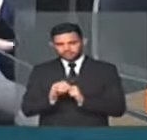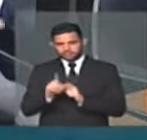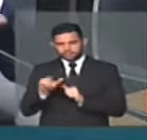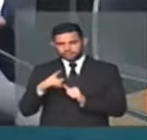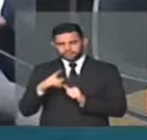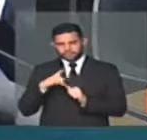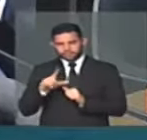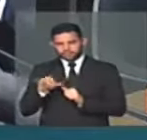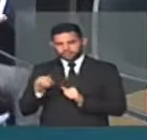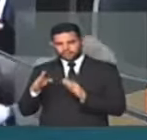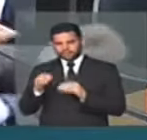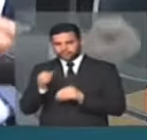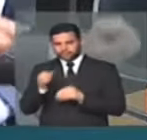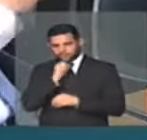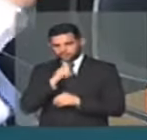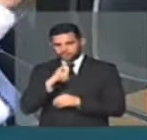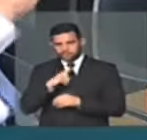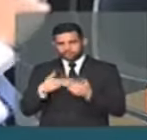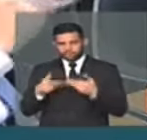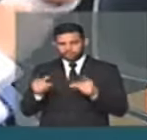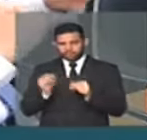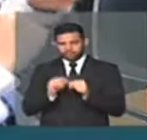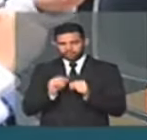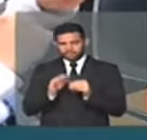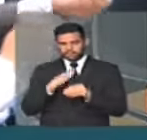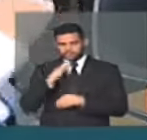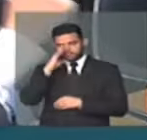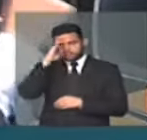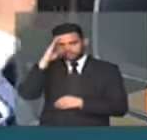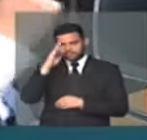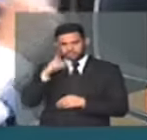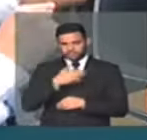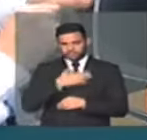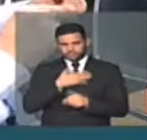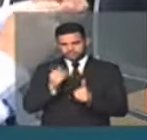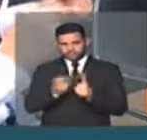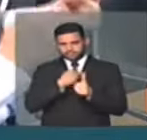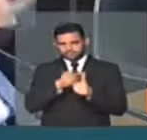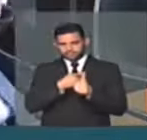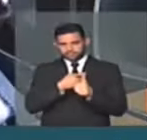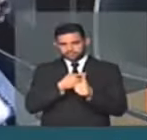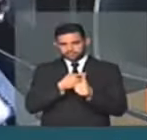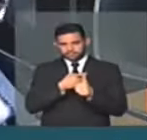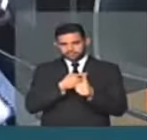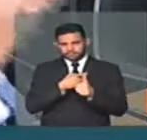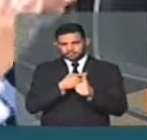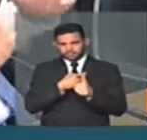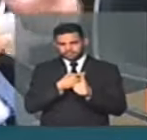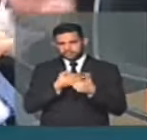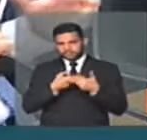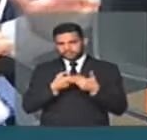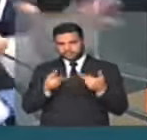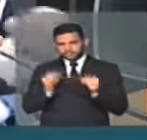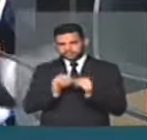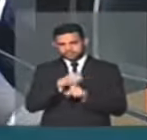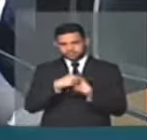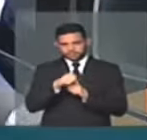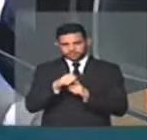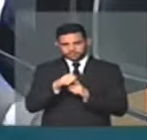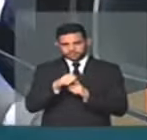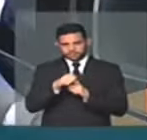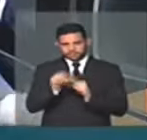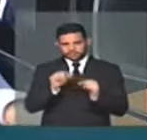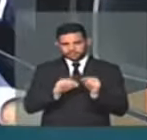lado dos idosos, tem de ter. Então, entre as prioridades, para mim, vem primeiro essas questões